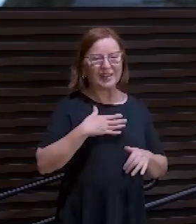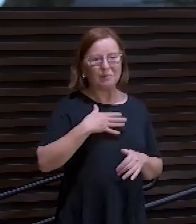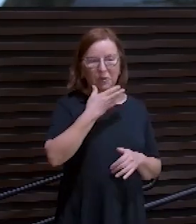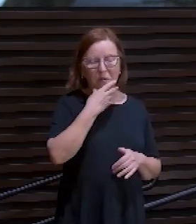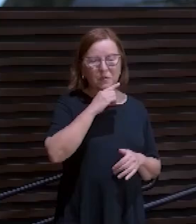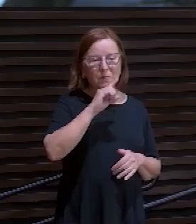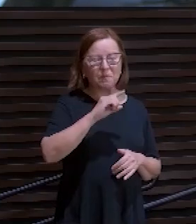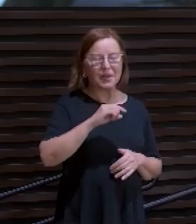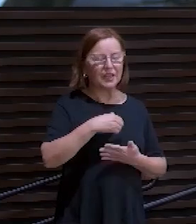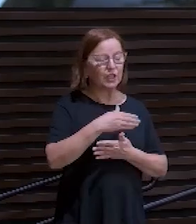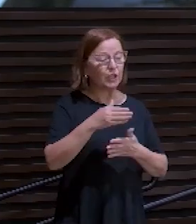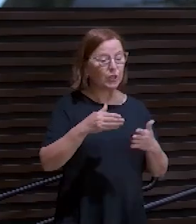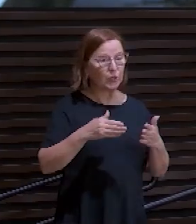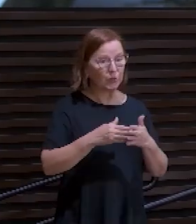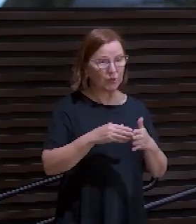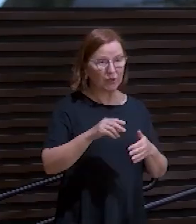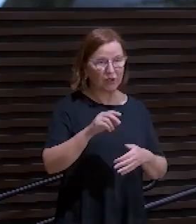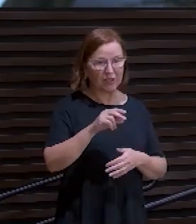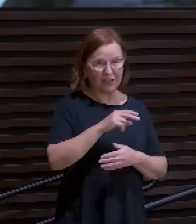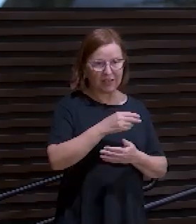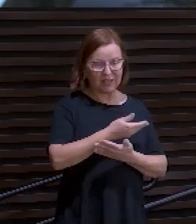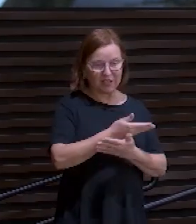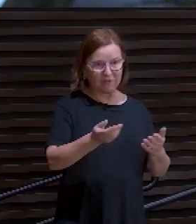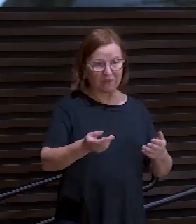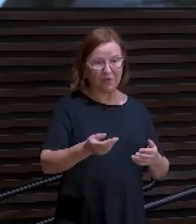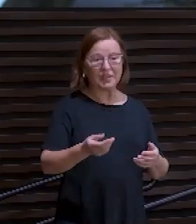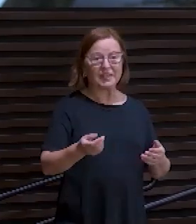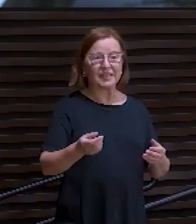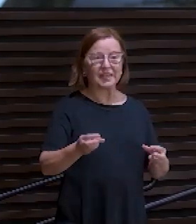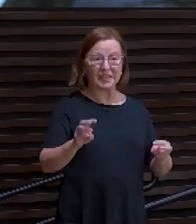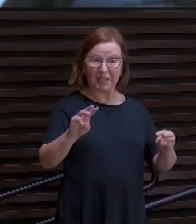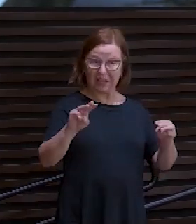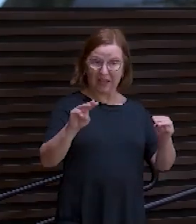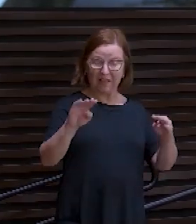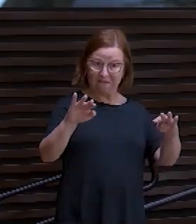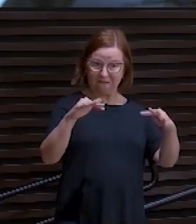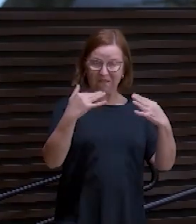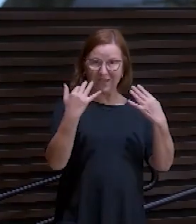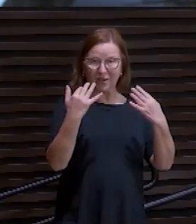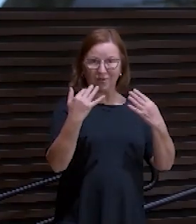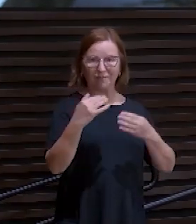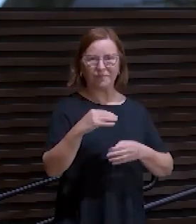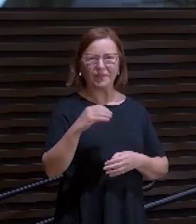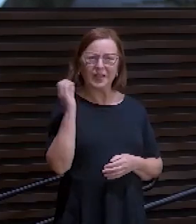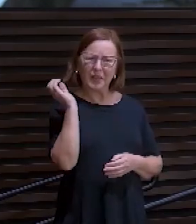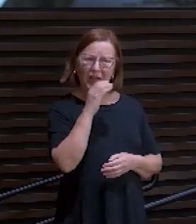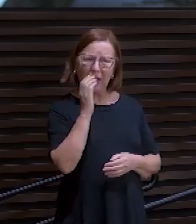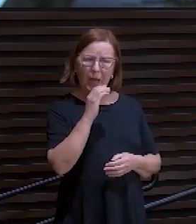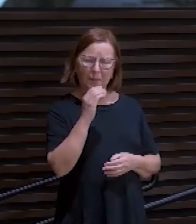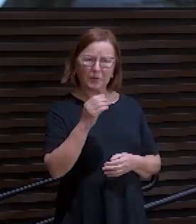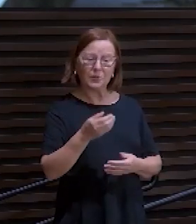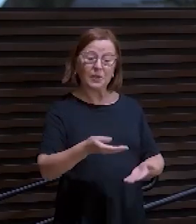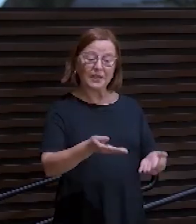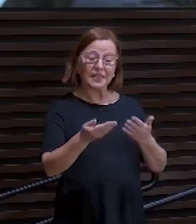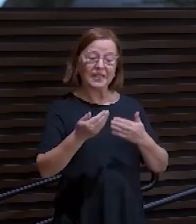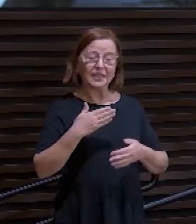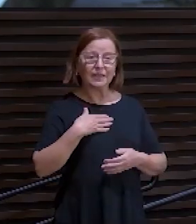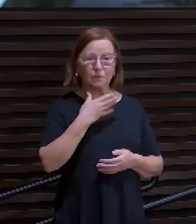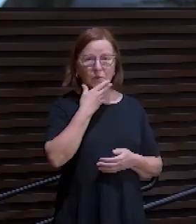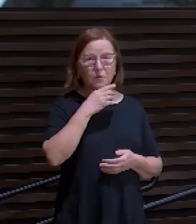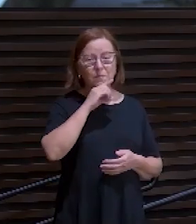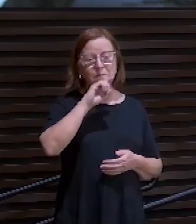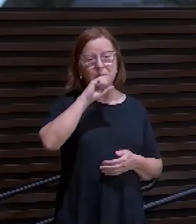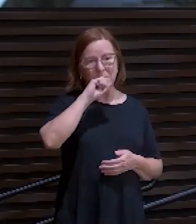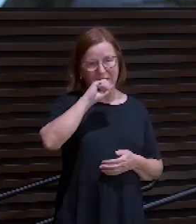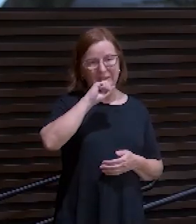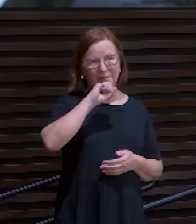o que tendes visto. Apressai-vos e fazei descer meu pai para aqui. E lançando-se ao pescoço de Benjamim, seu